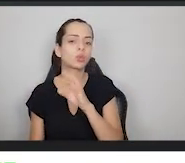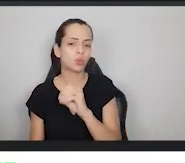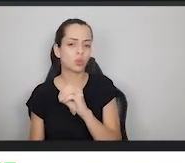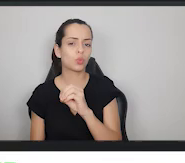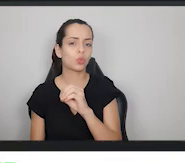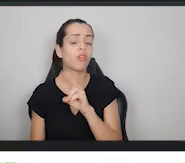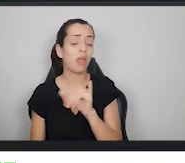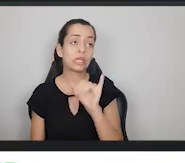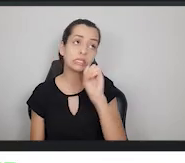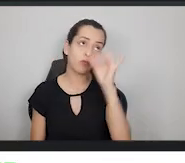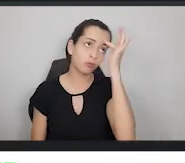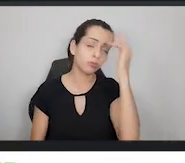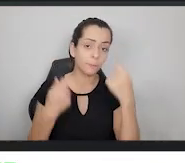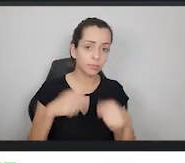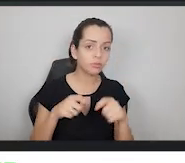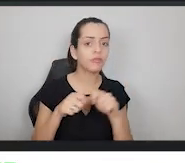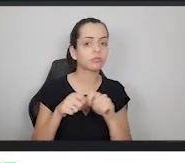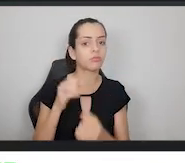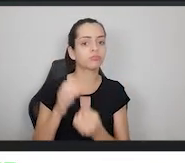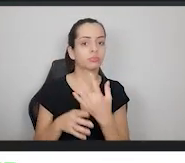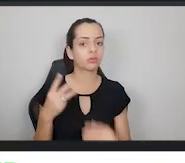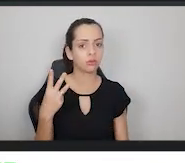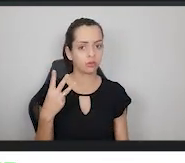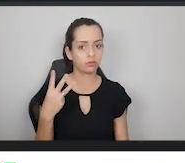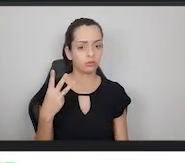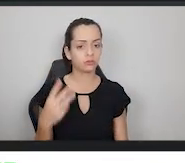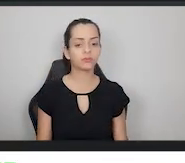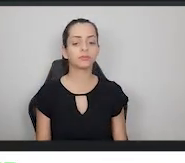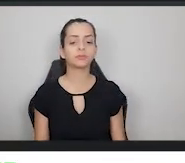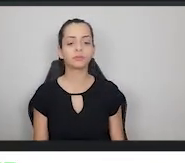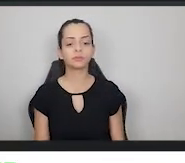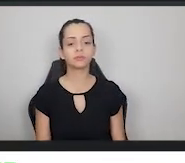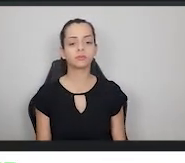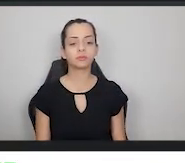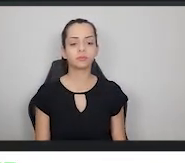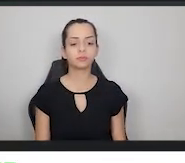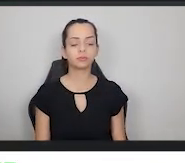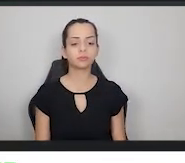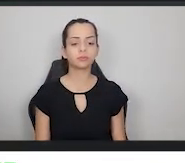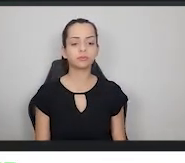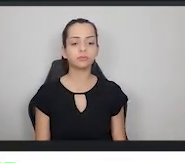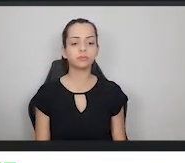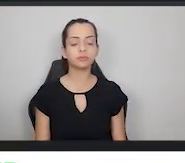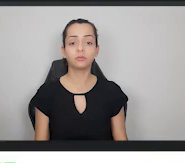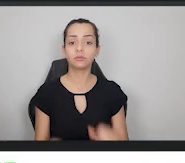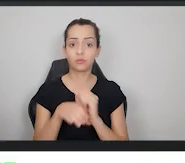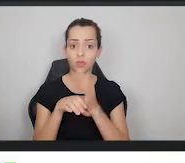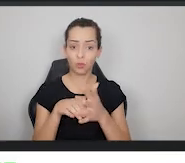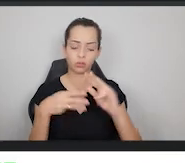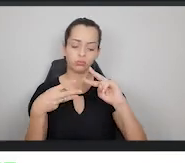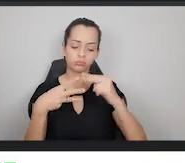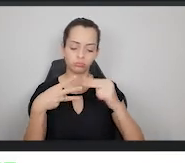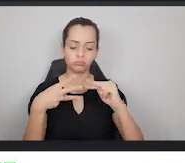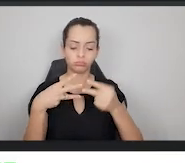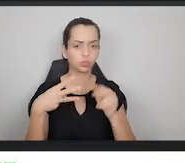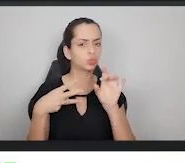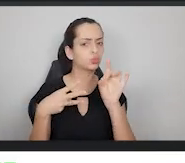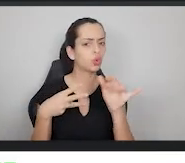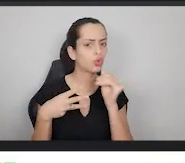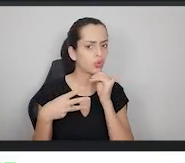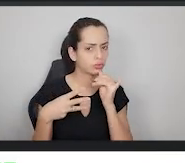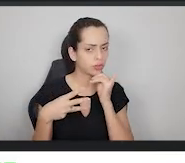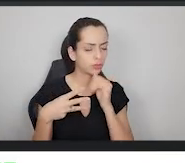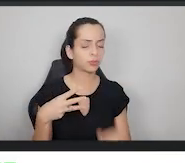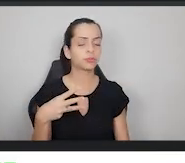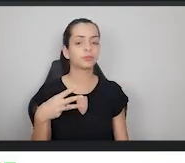foi projetada, mas como o sistema cresceu para cá, essa aqui saiu antes. Aqui saída para juramento,